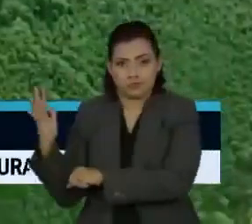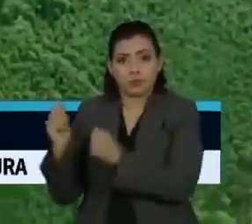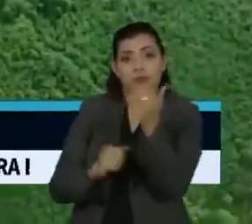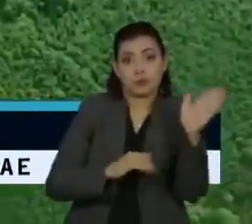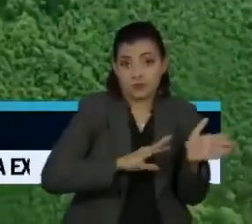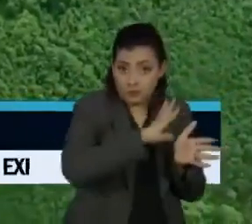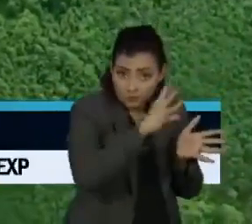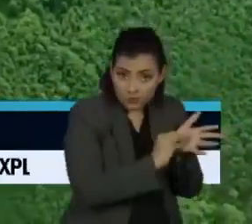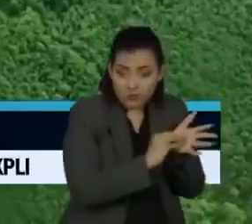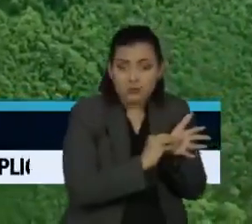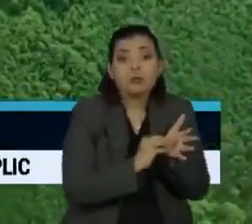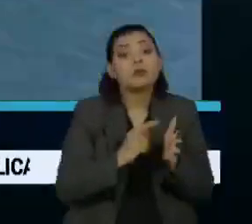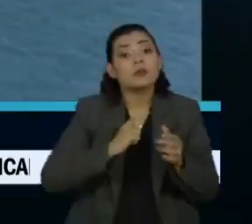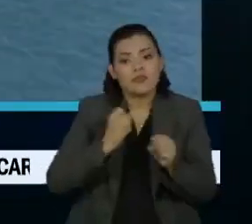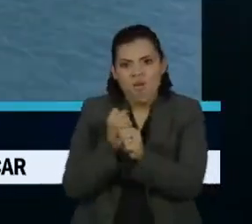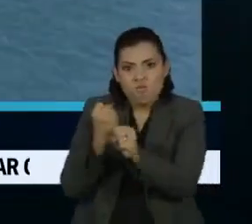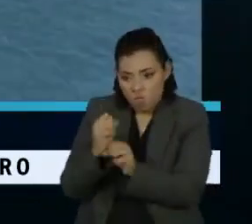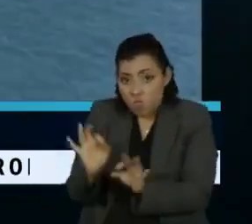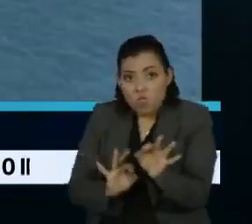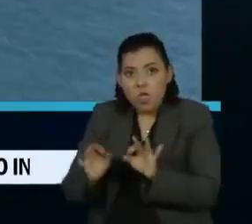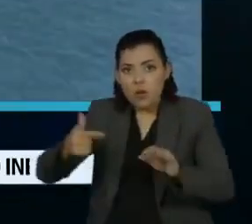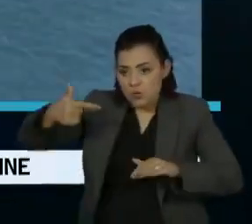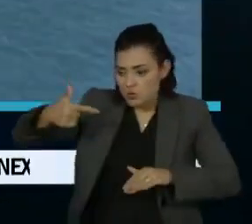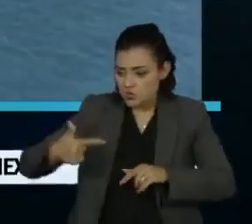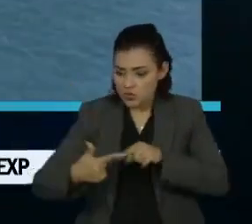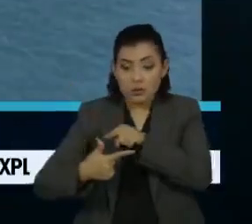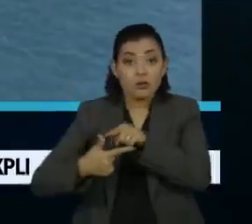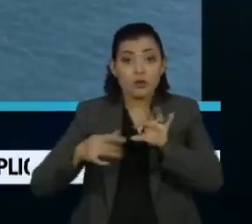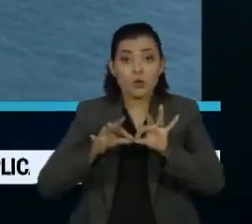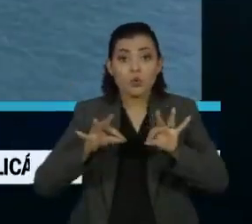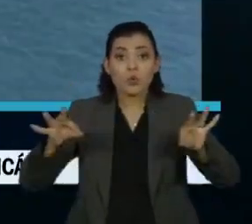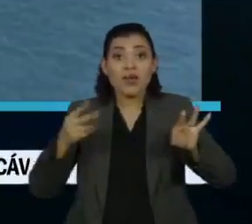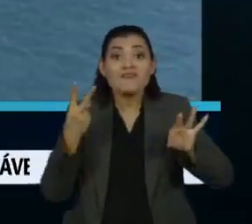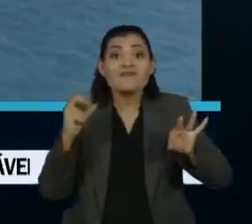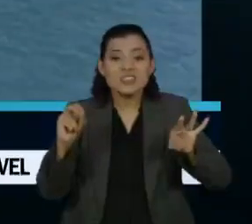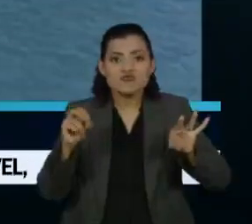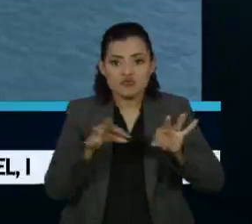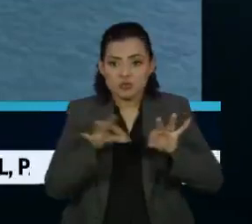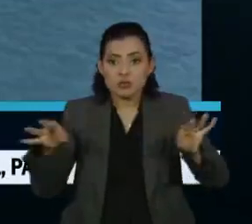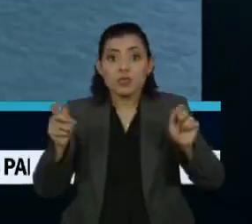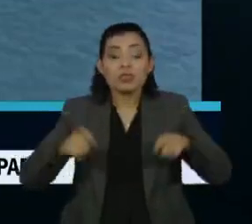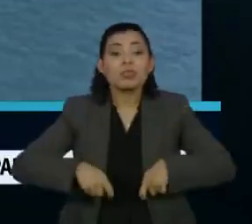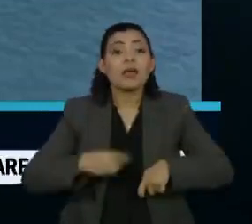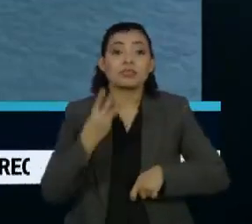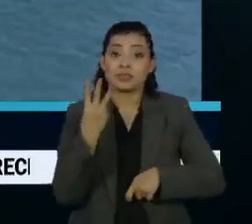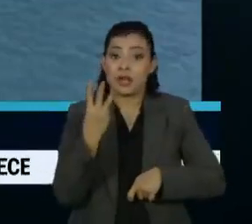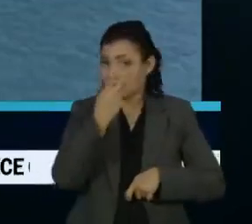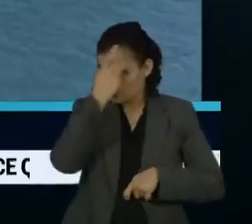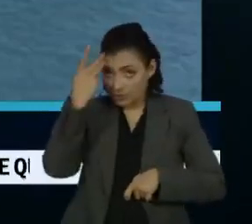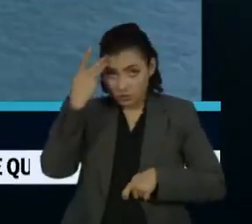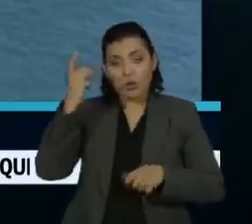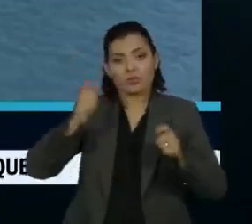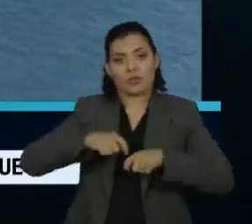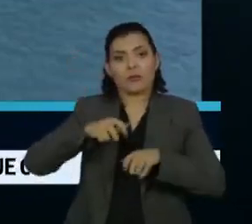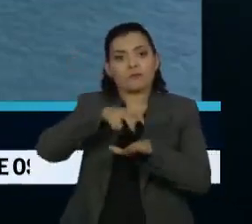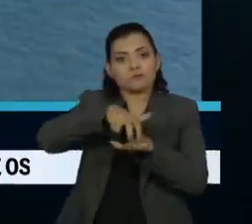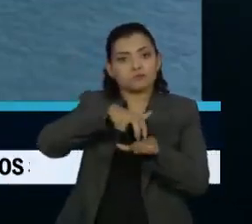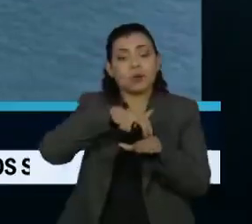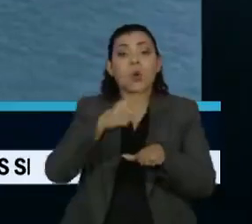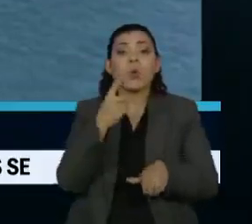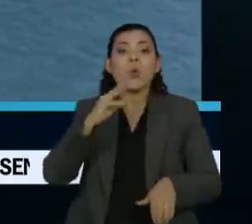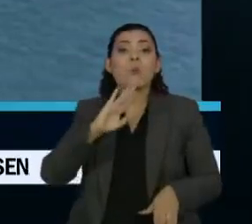o narcosubmarino foi construído. Com 20 metros de comprimento e capacidade para 3 tripulantes, teria custado cerca